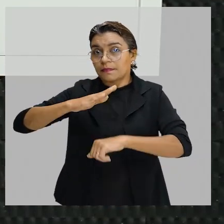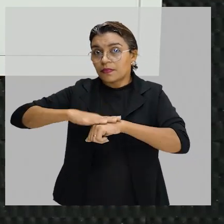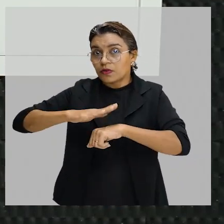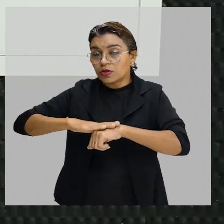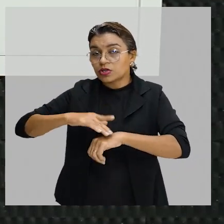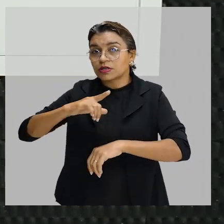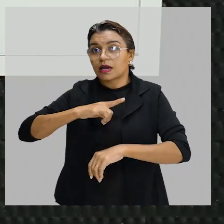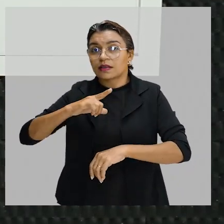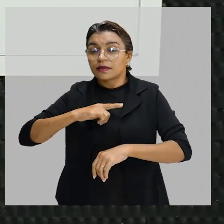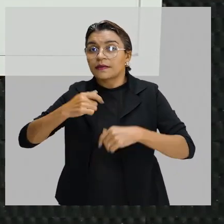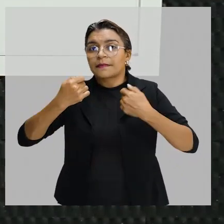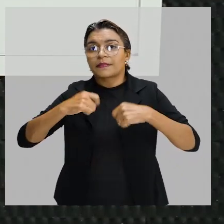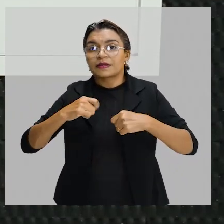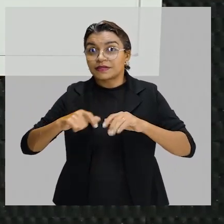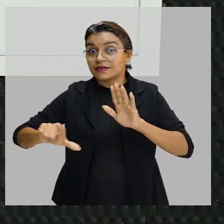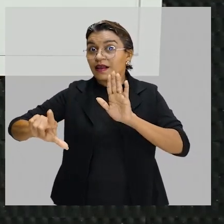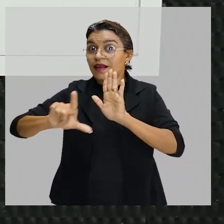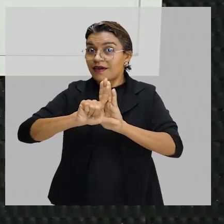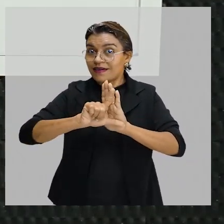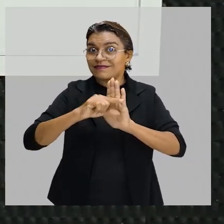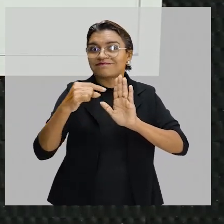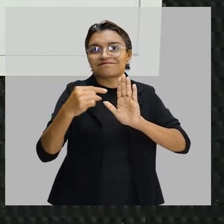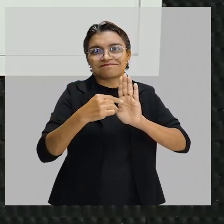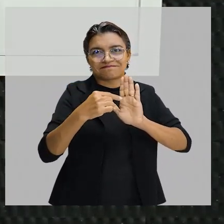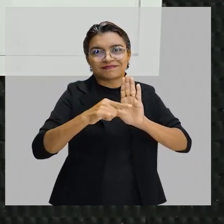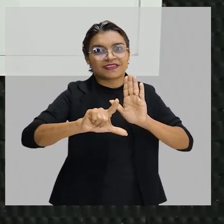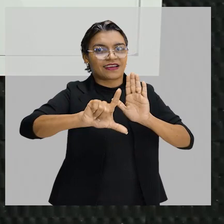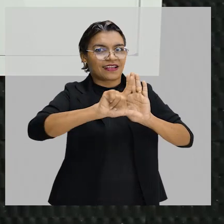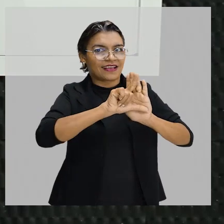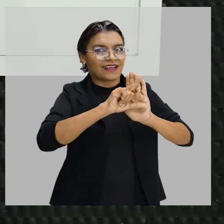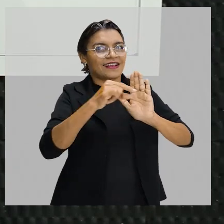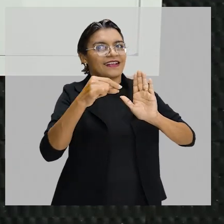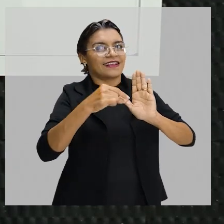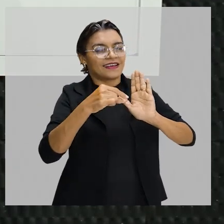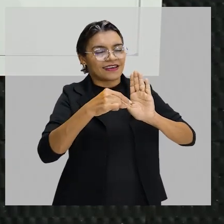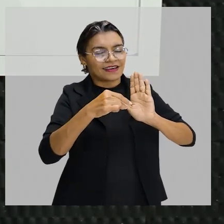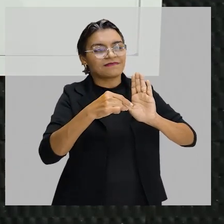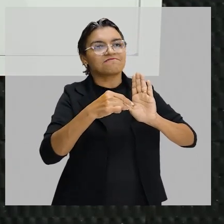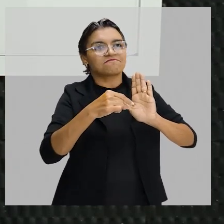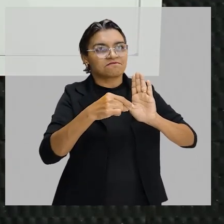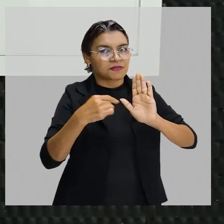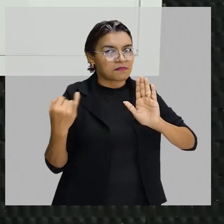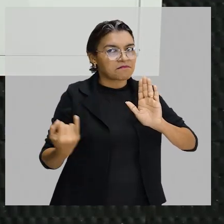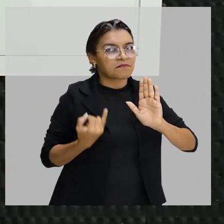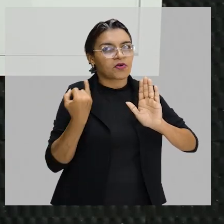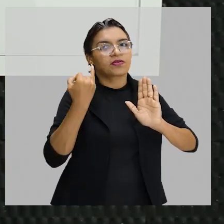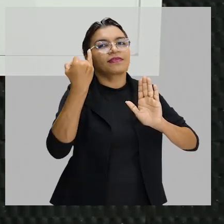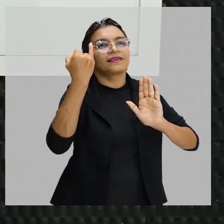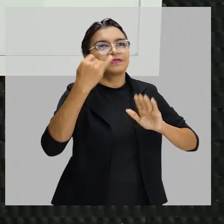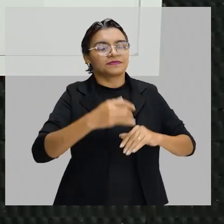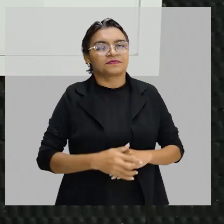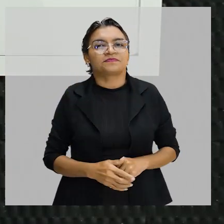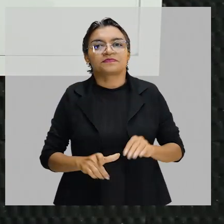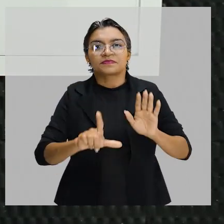vou necessariamente precisar da lei. A lei é a minha grande aliada, olha só. A